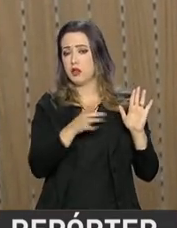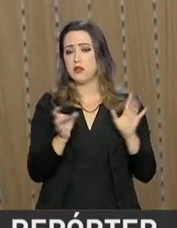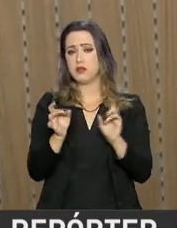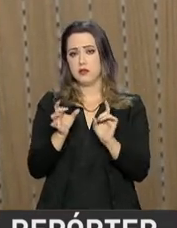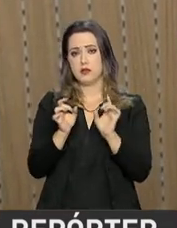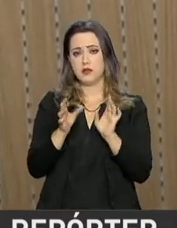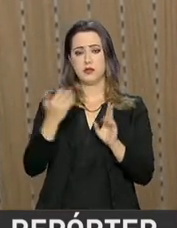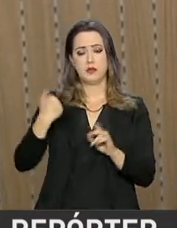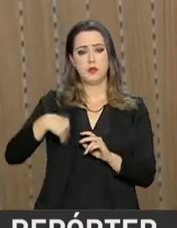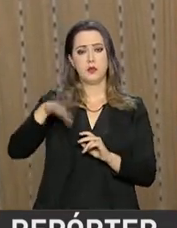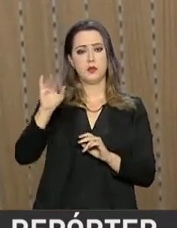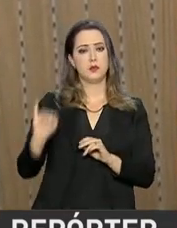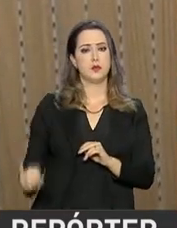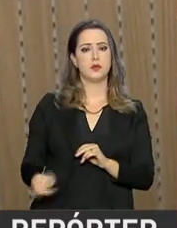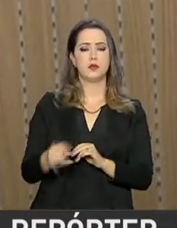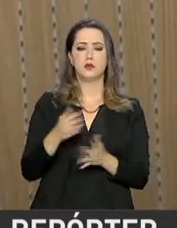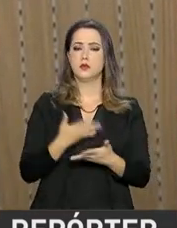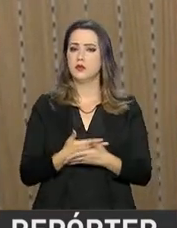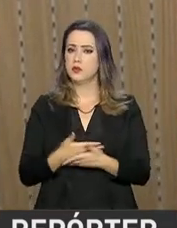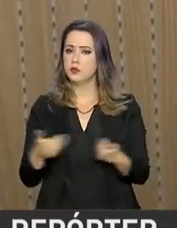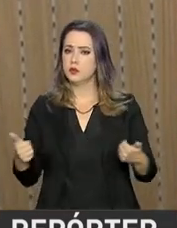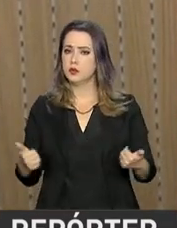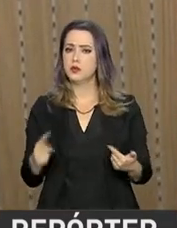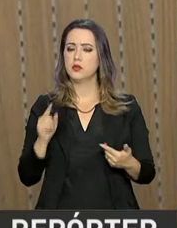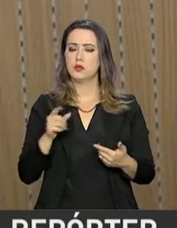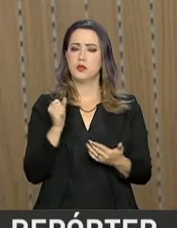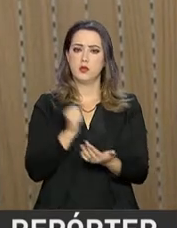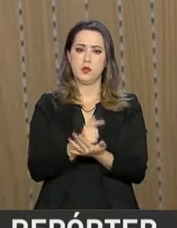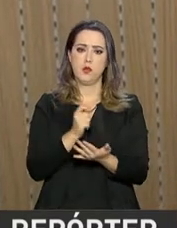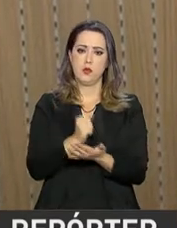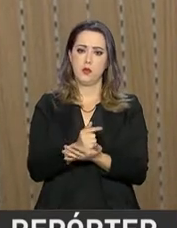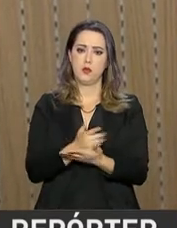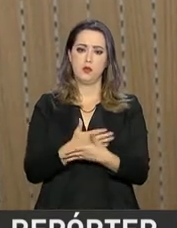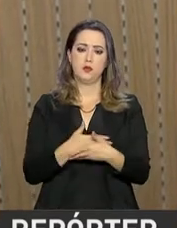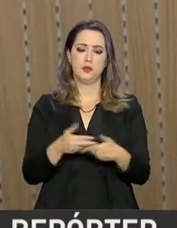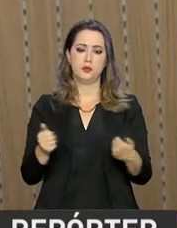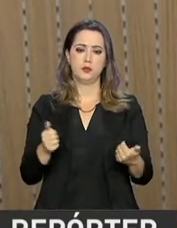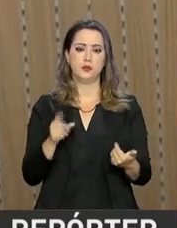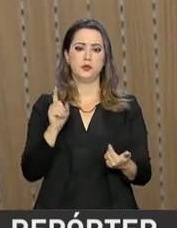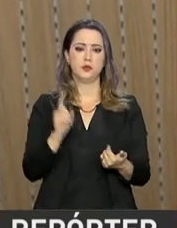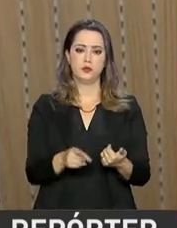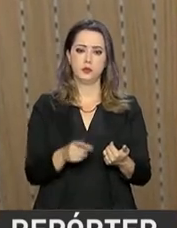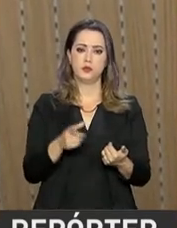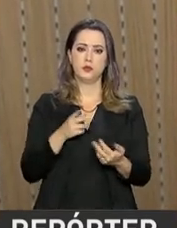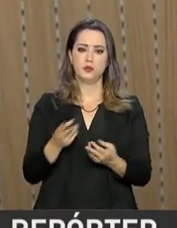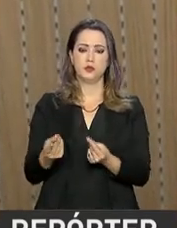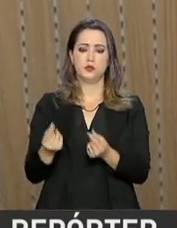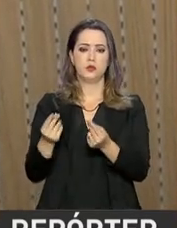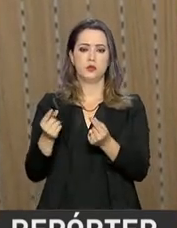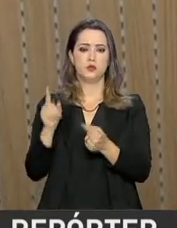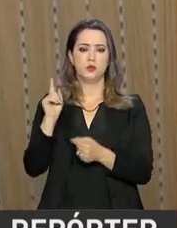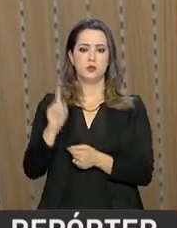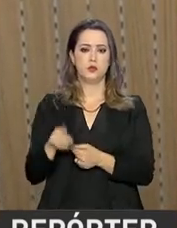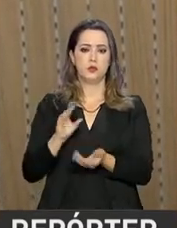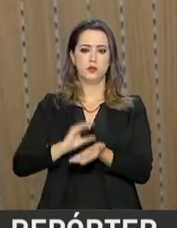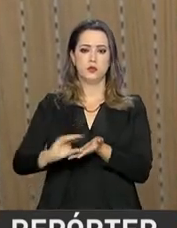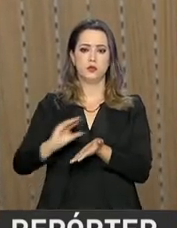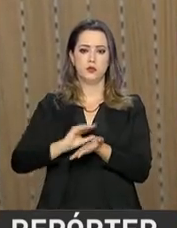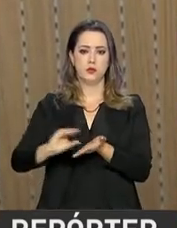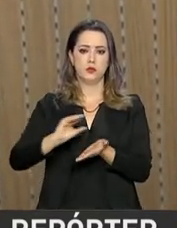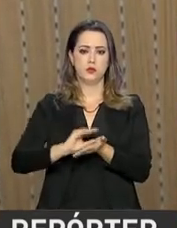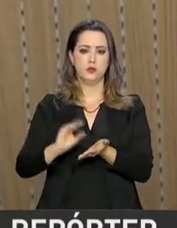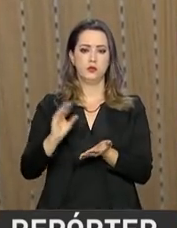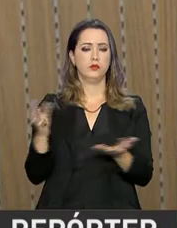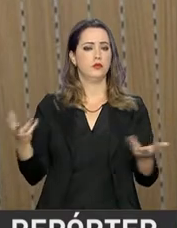tem muito mais chance de ser bem sucedida a compra será mais bem feita a recursos que serão aplicados de forma